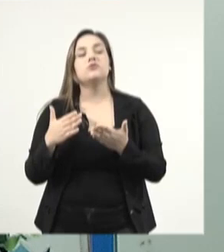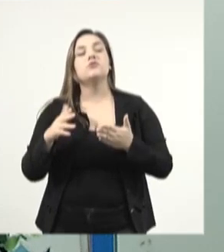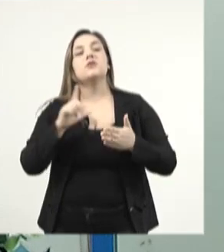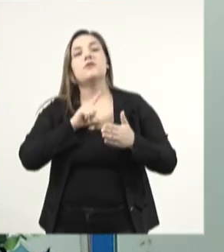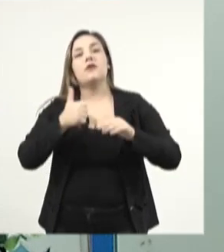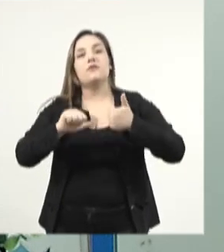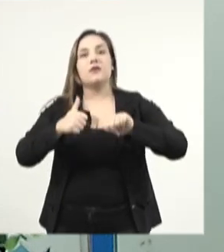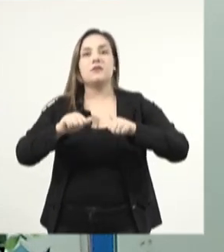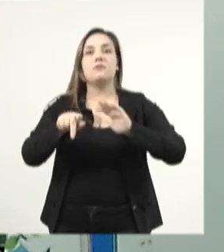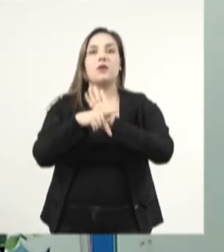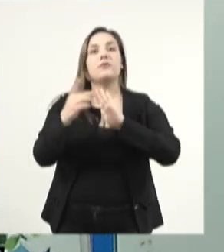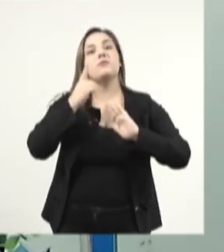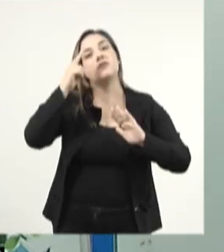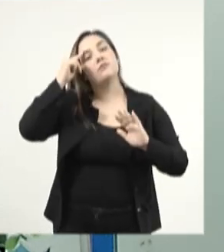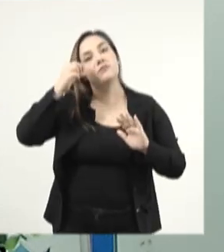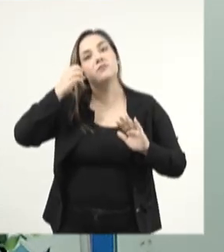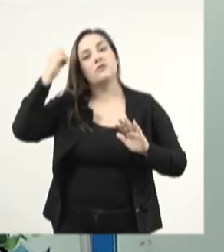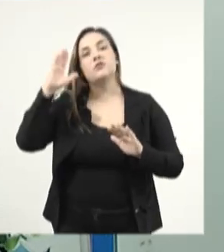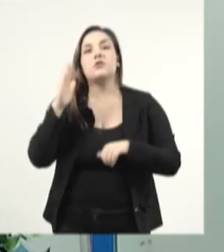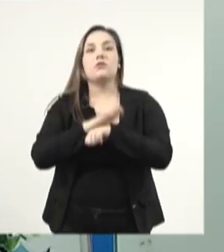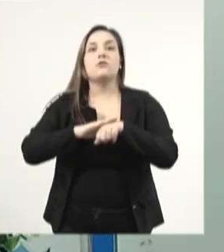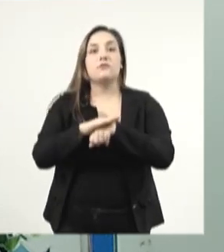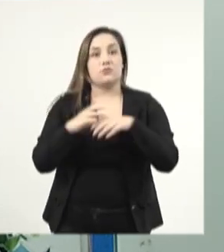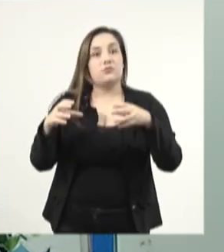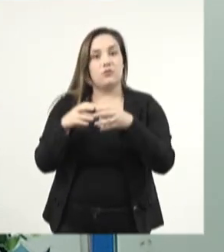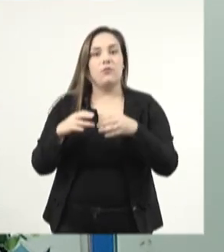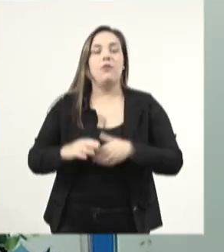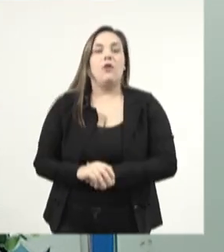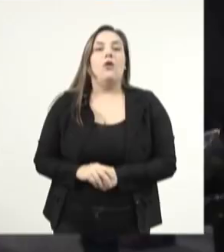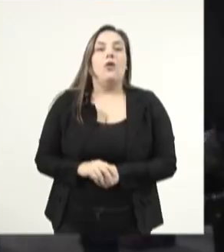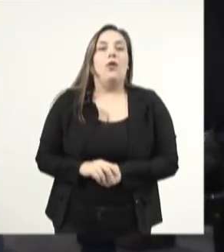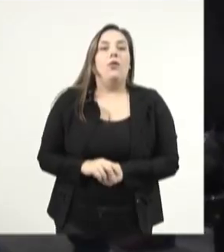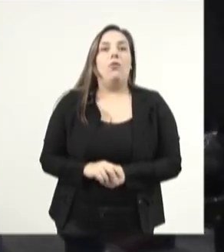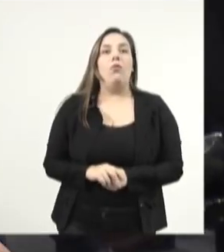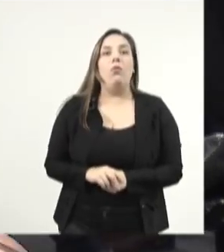pelo deputado Pedro Cianeto, e ele conversou com a nossa equipe.